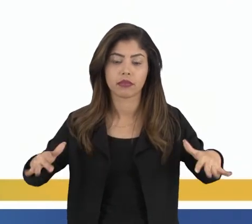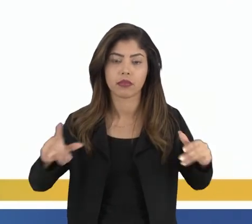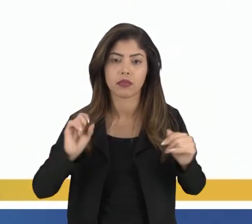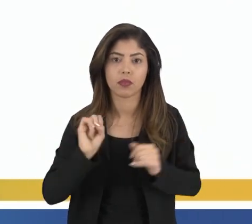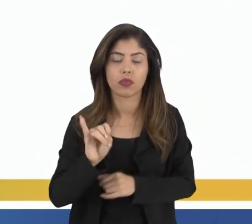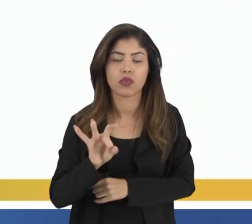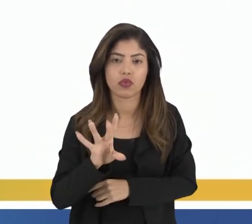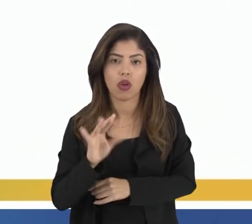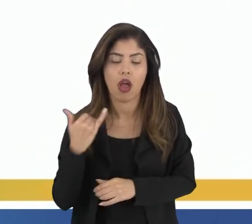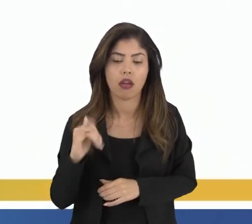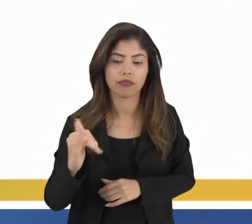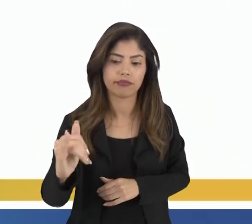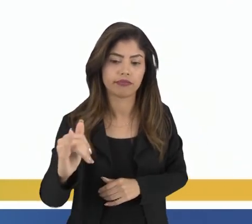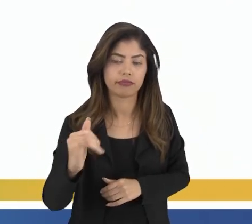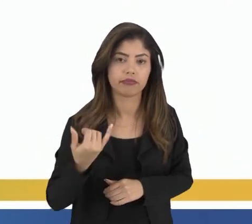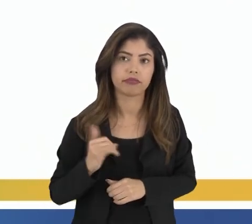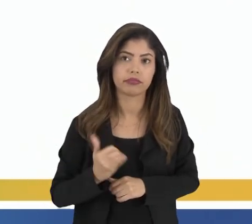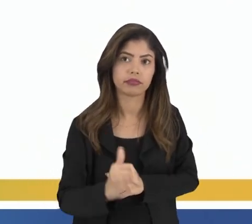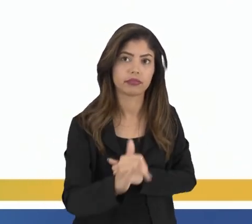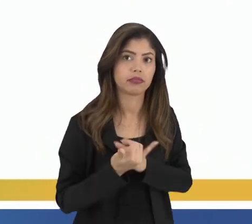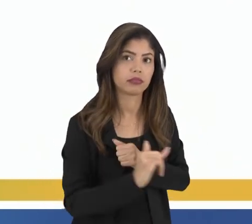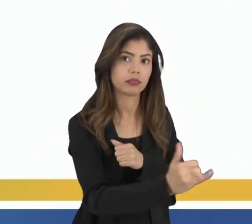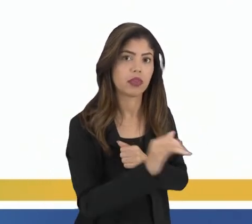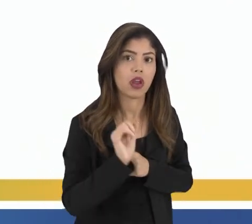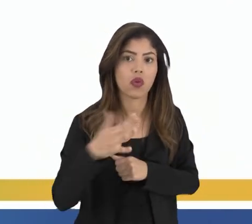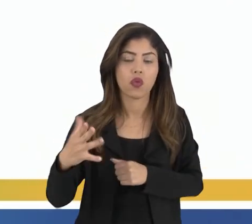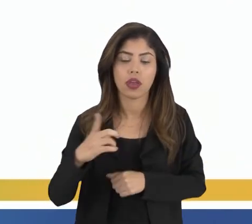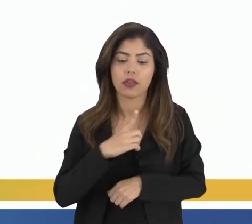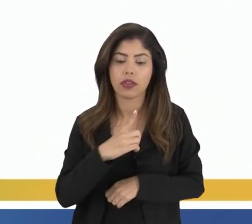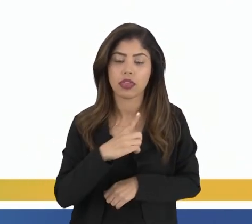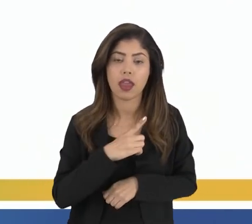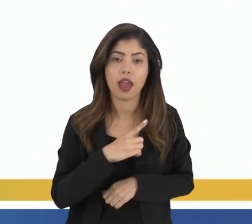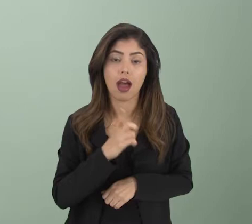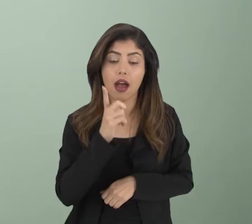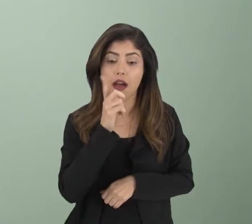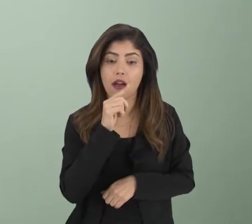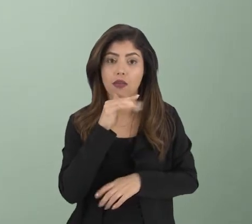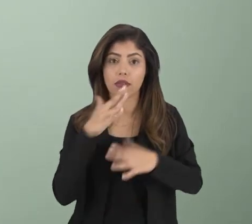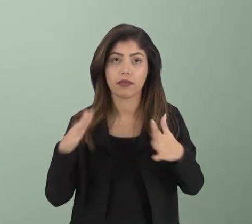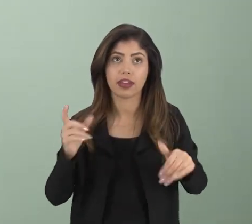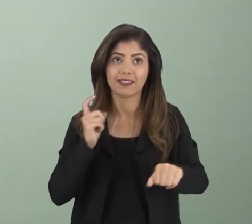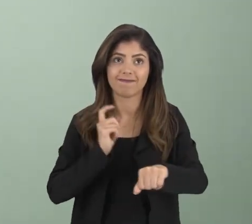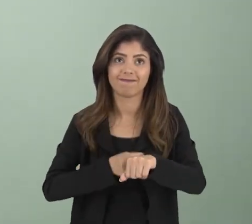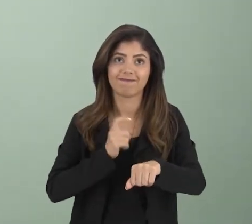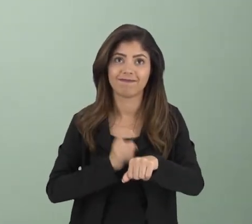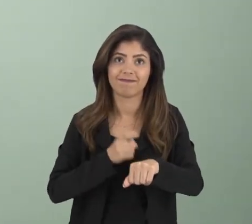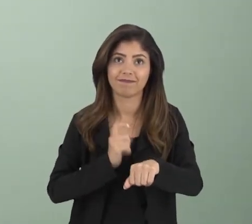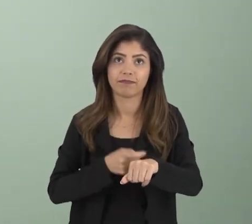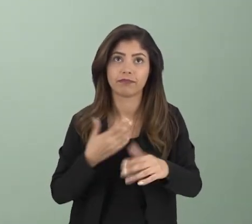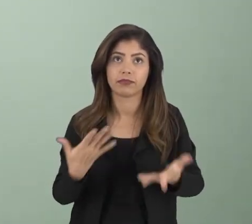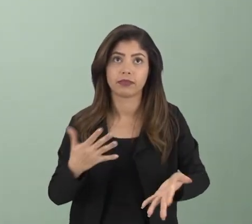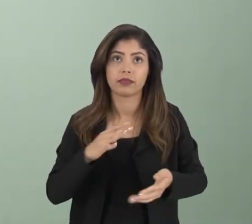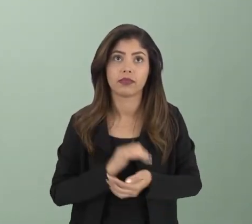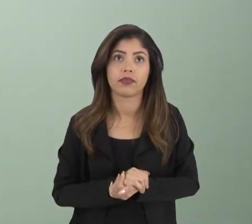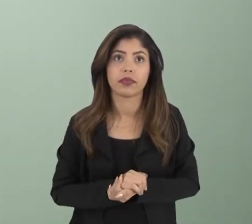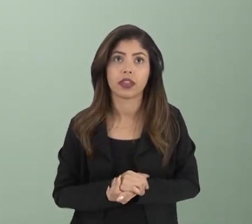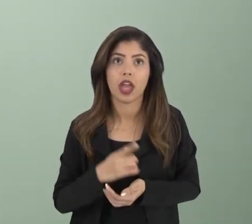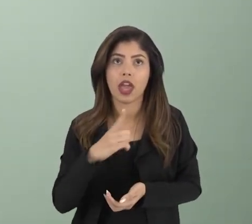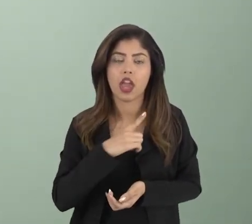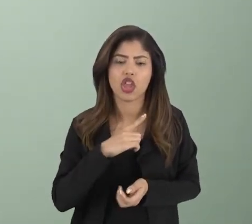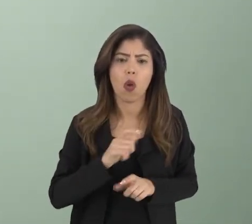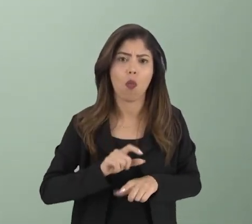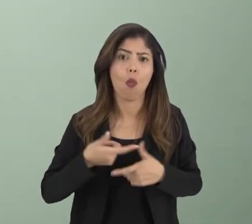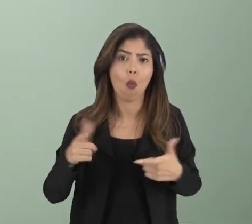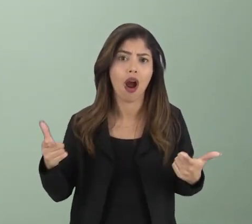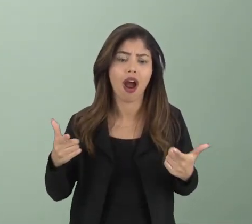água, isso é muito importante, tá? O composto iônico só vai conduzir corrente elétrica dissolvido em água. São duros e quebradiços